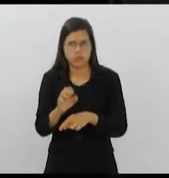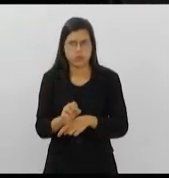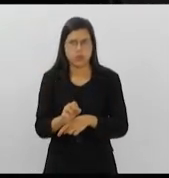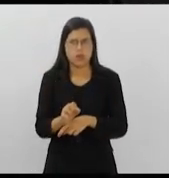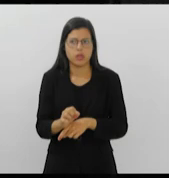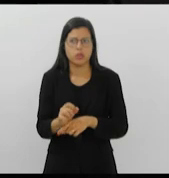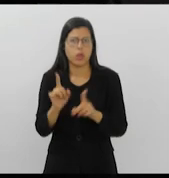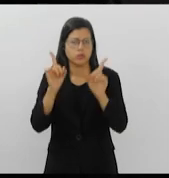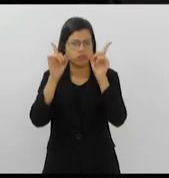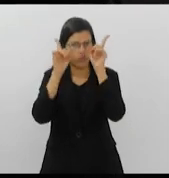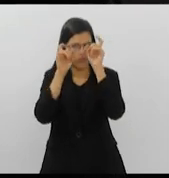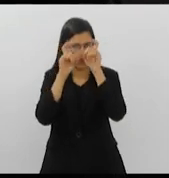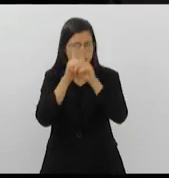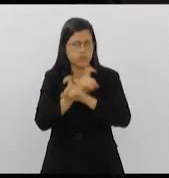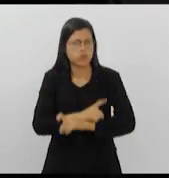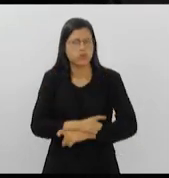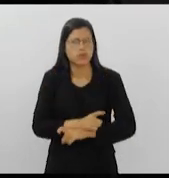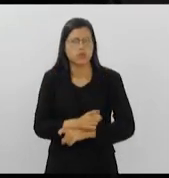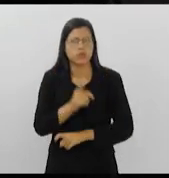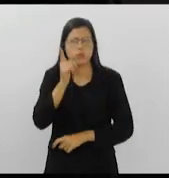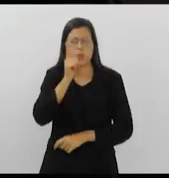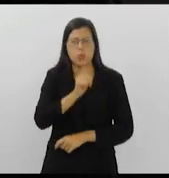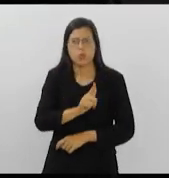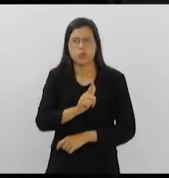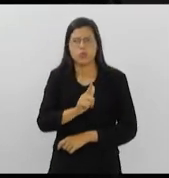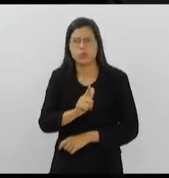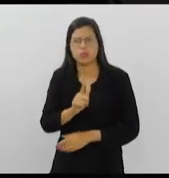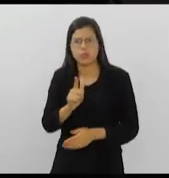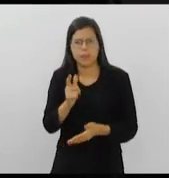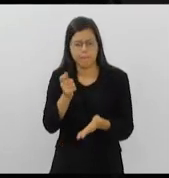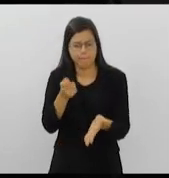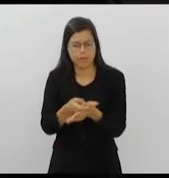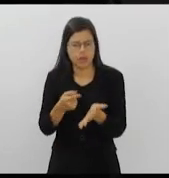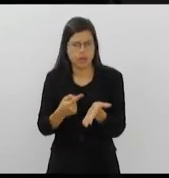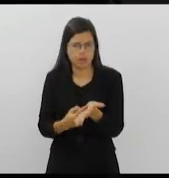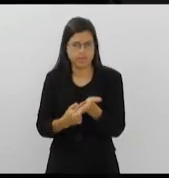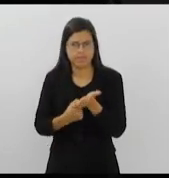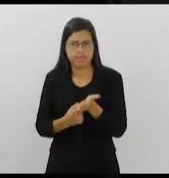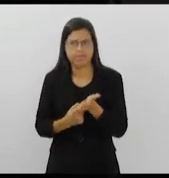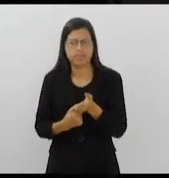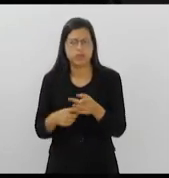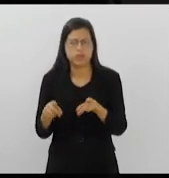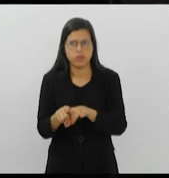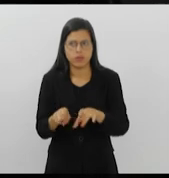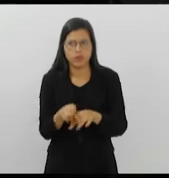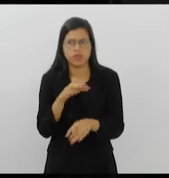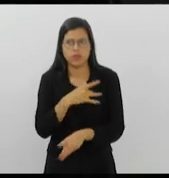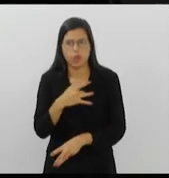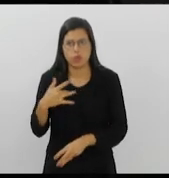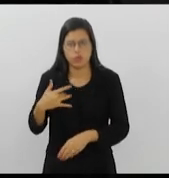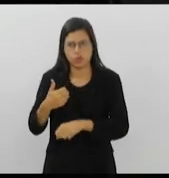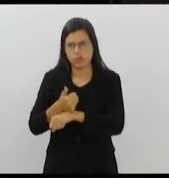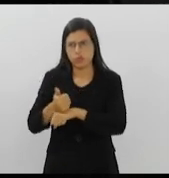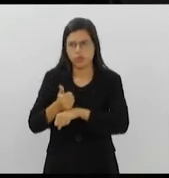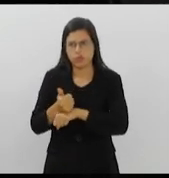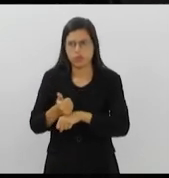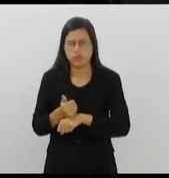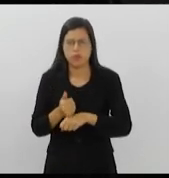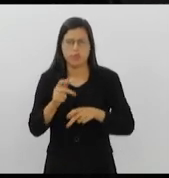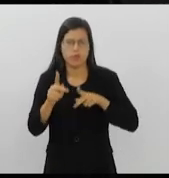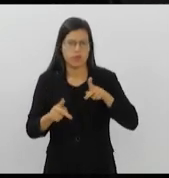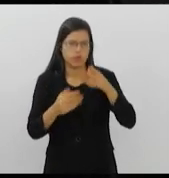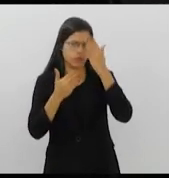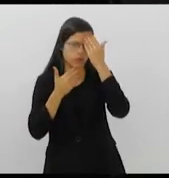passando muitas dificuldades para poder arcar com seus compromissos e manter uma saúde digna para a nossa população.